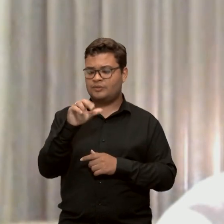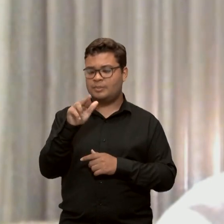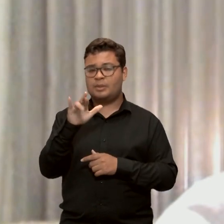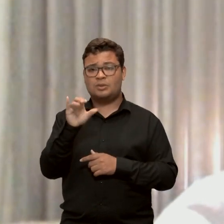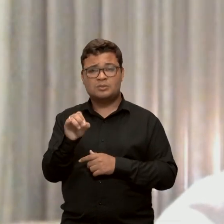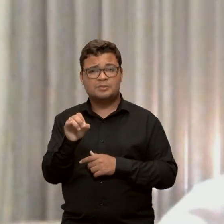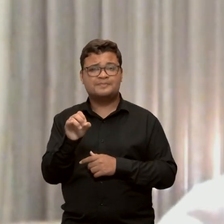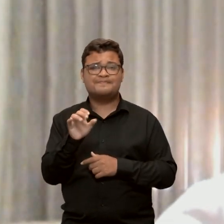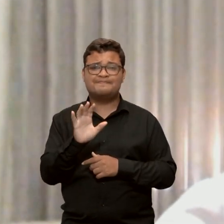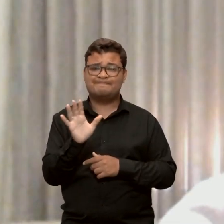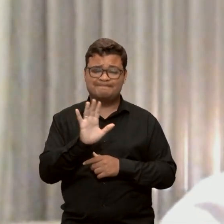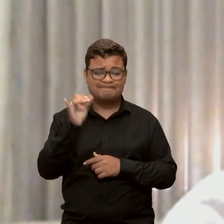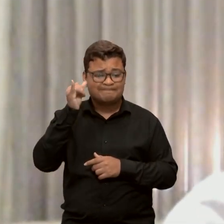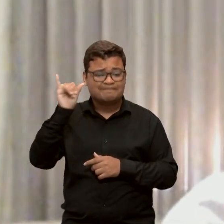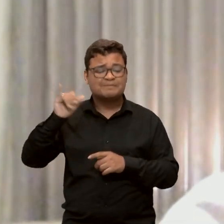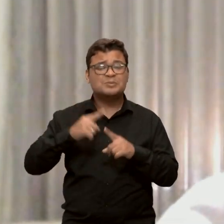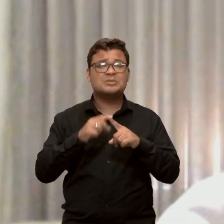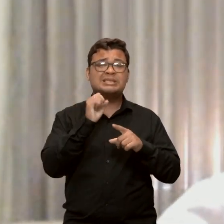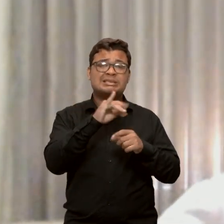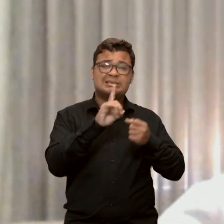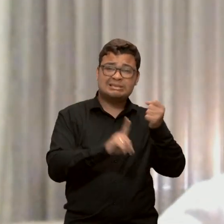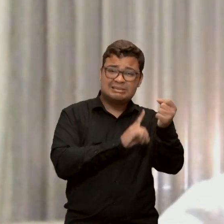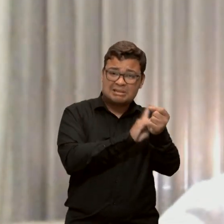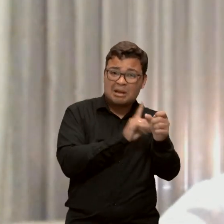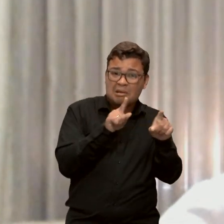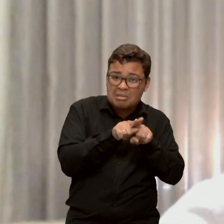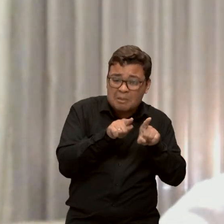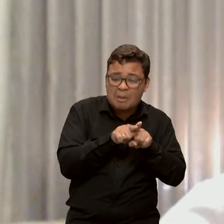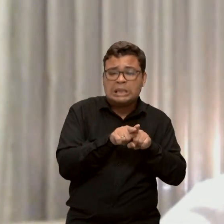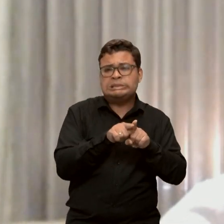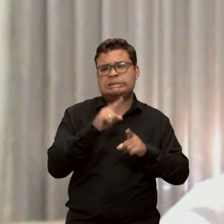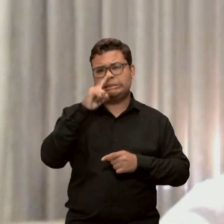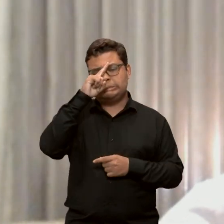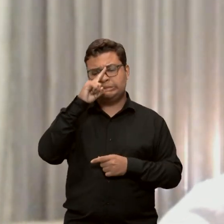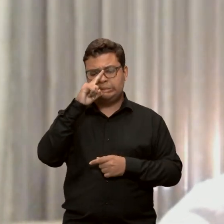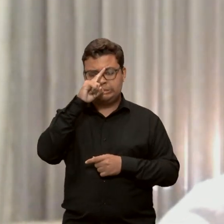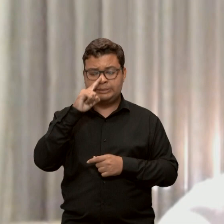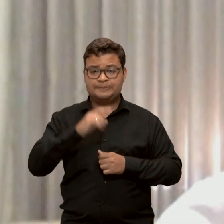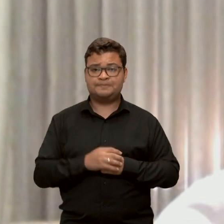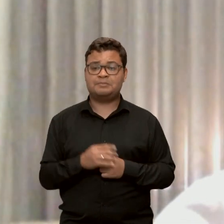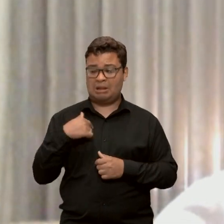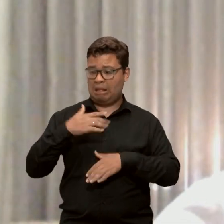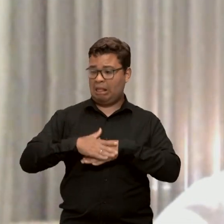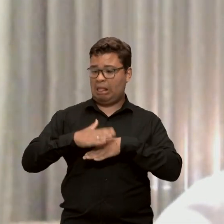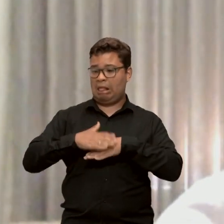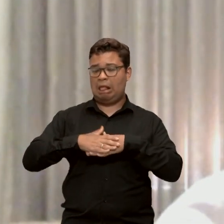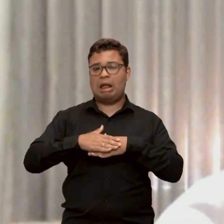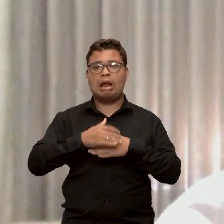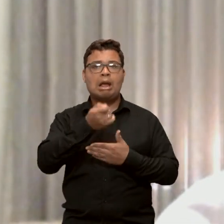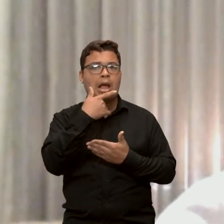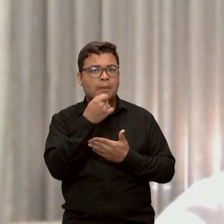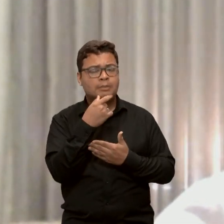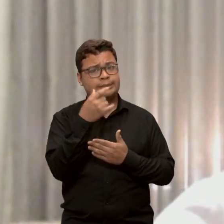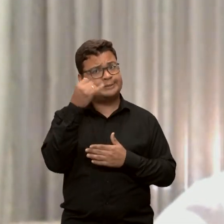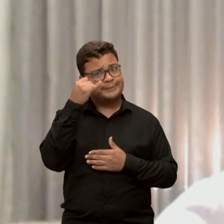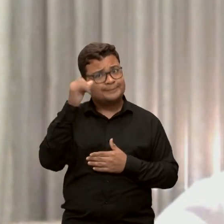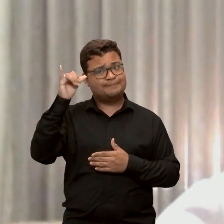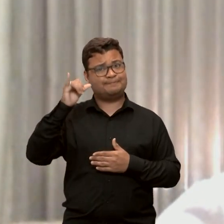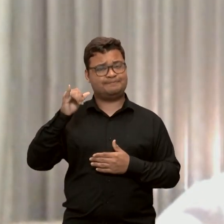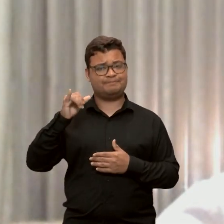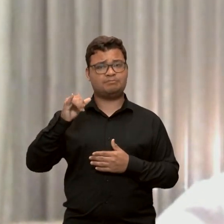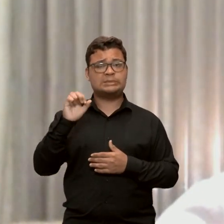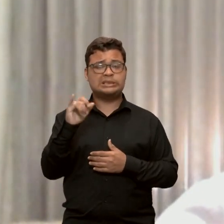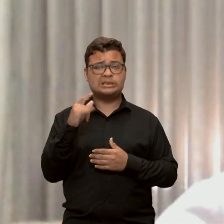anti-inflamatório. Principalmente a Covid na cepa Omicron, que tem muita dor de garganta, e as pessoas querem, além de usar antibiótico para dor de